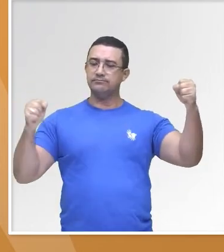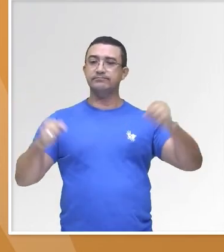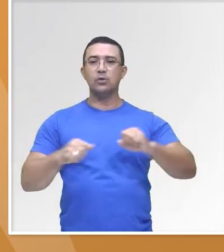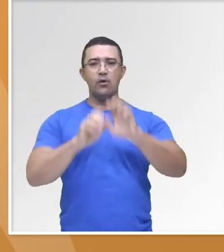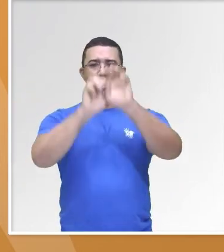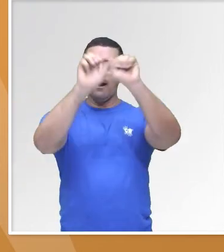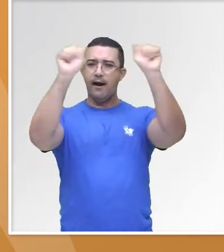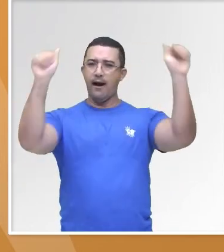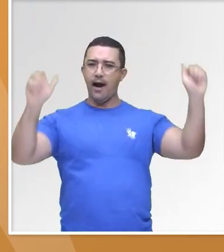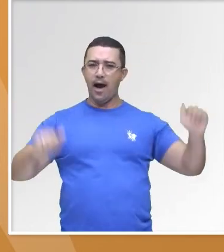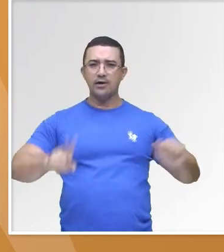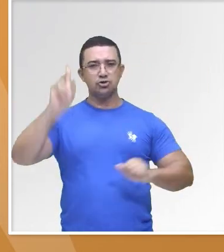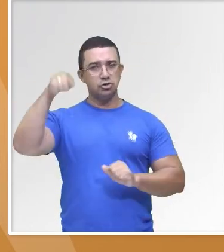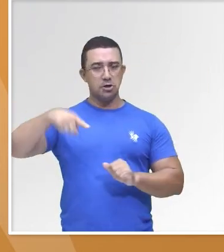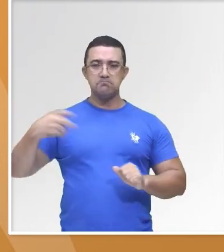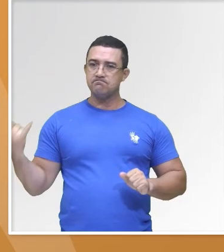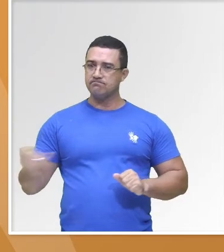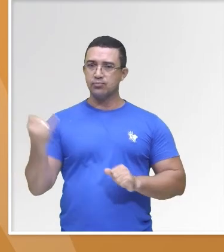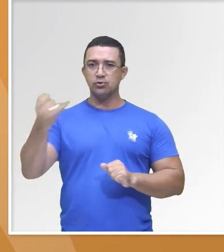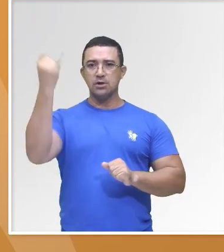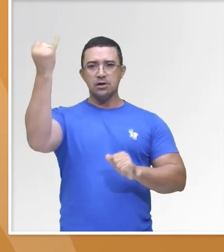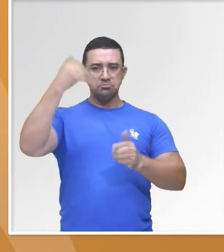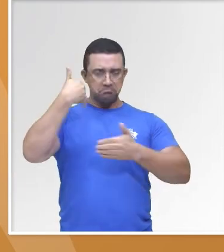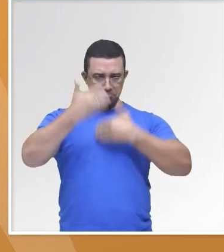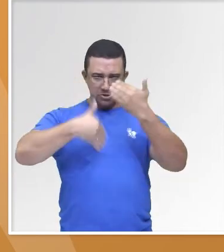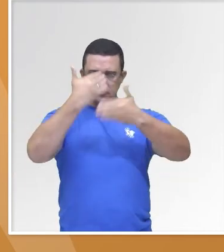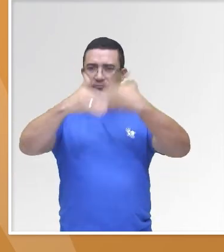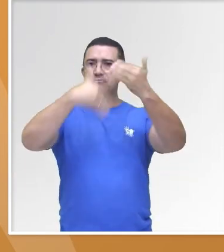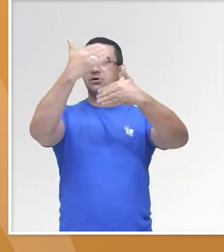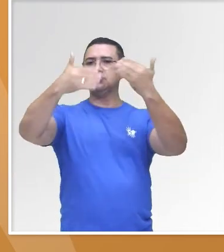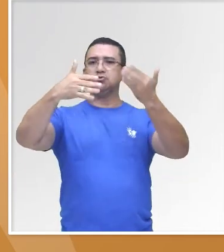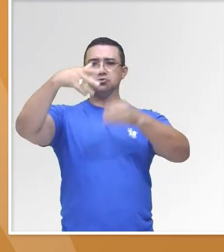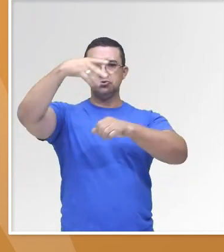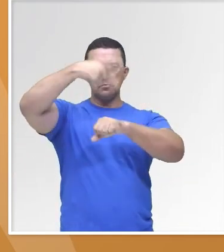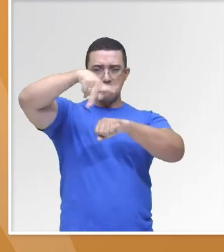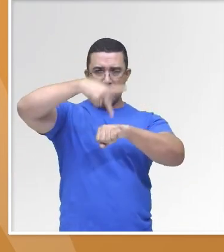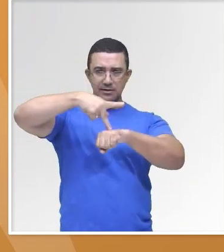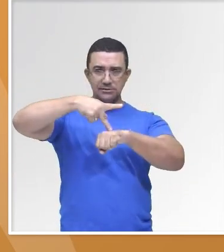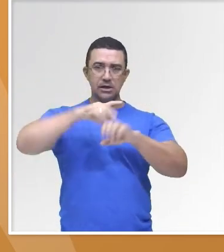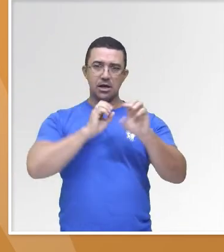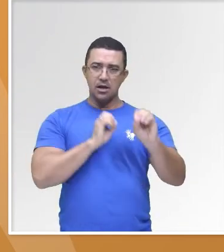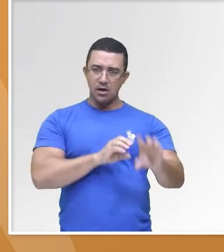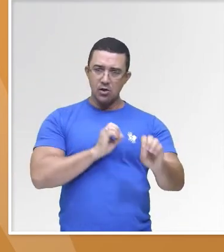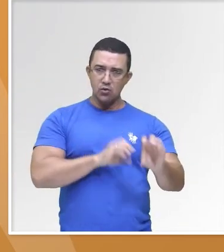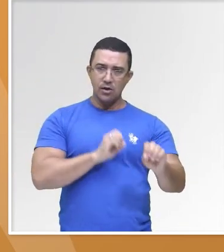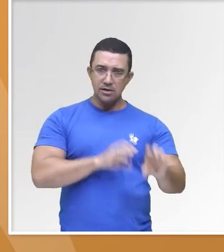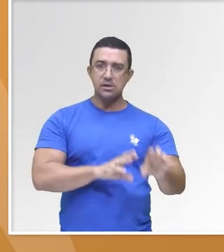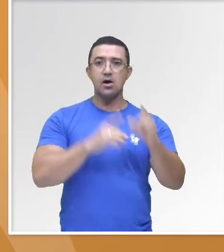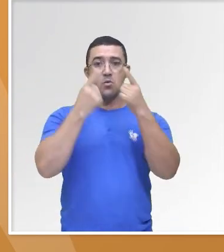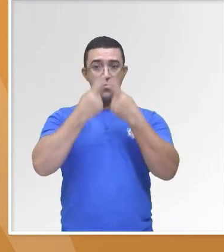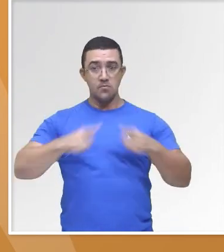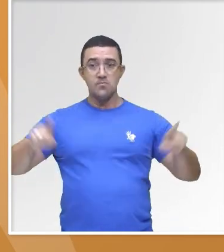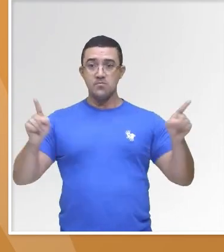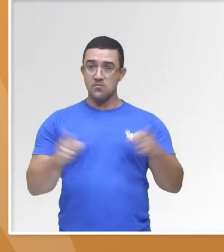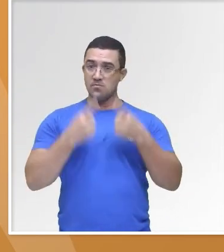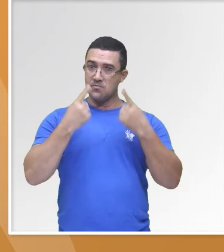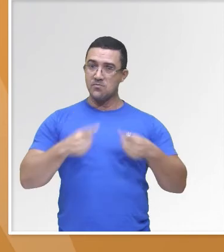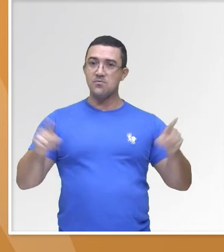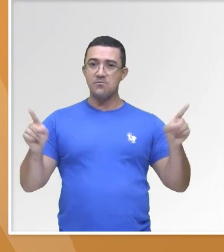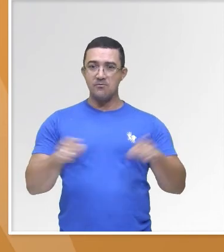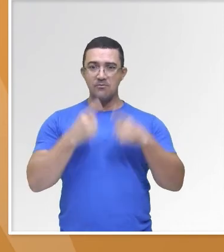ela é primordial para o engrandecimento de uma nação. A educação, a musicalidade,